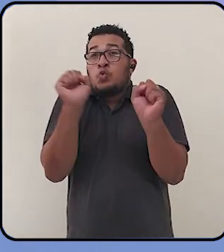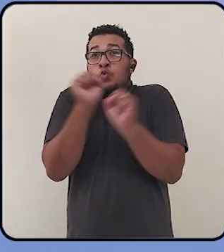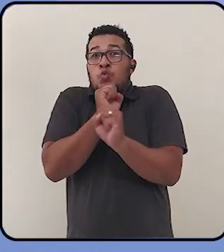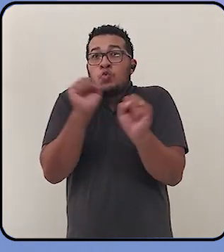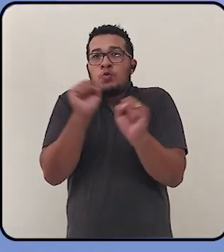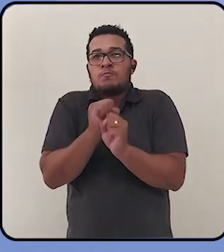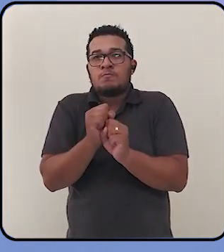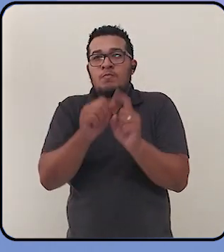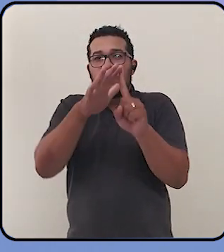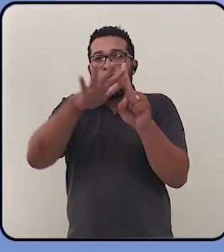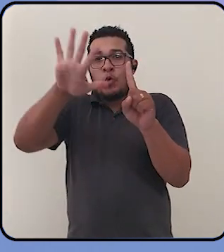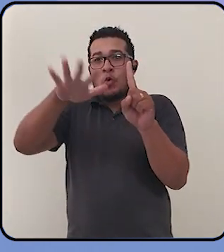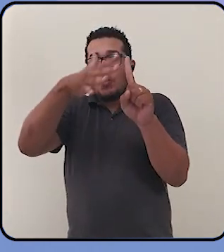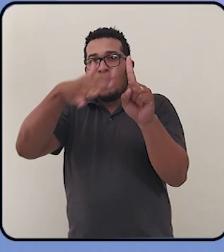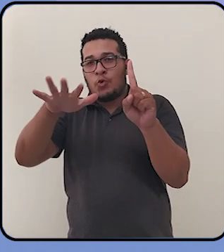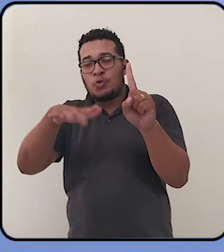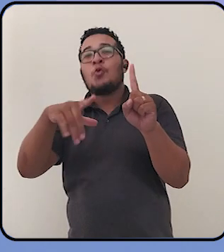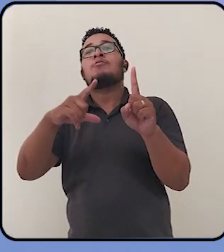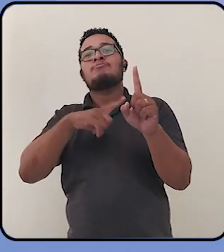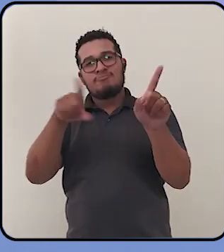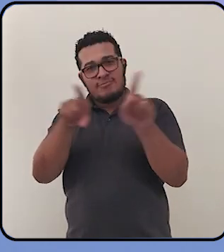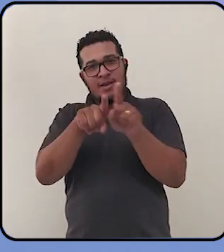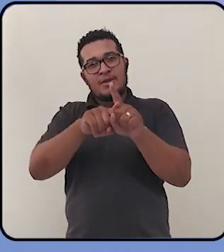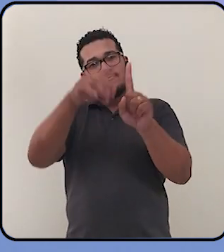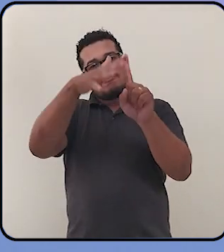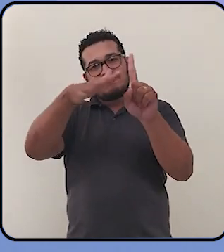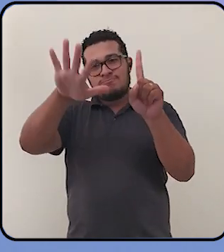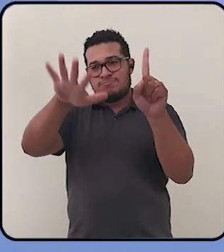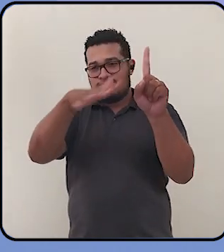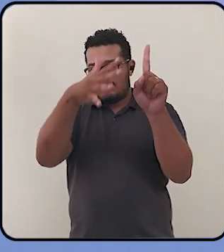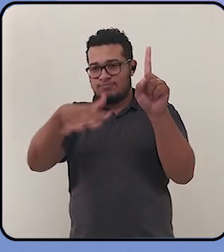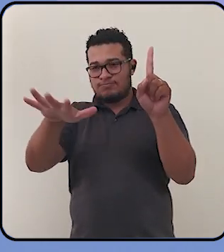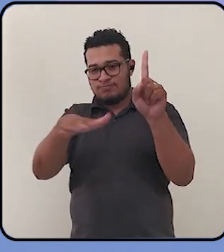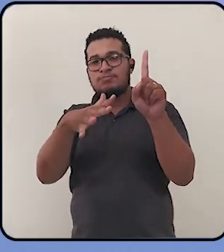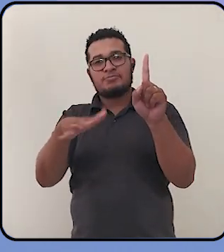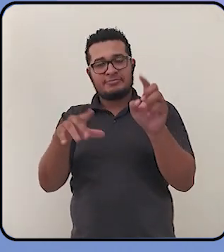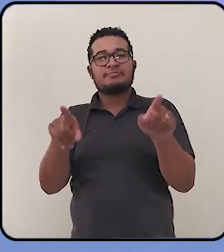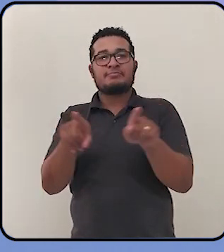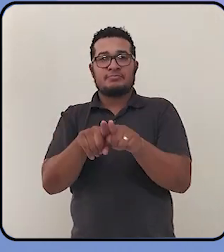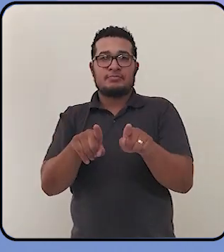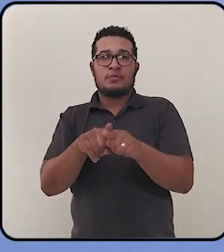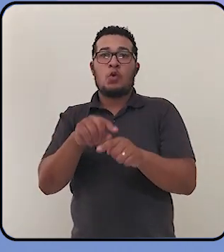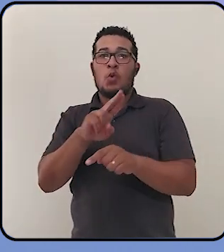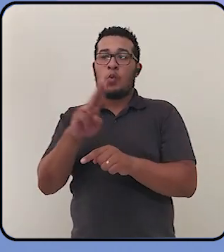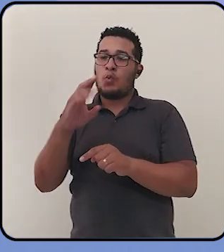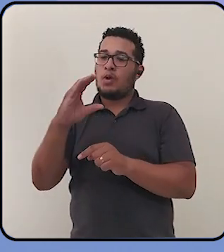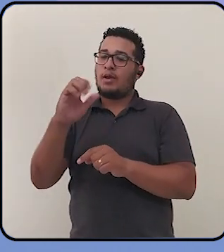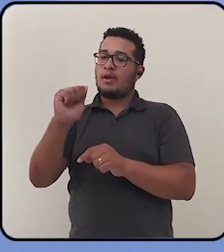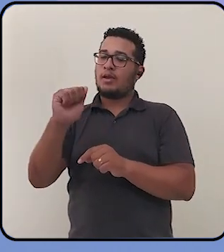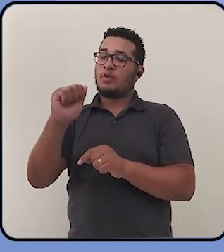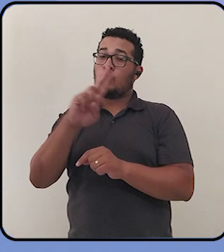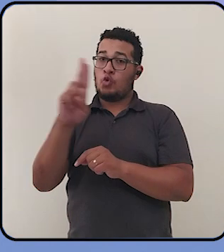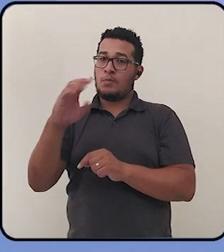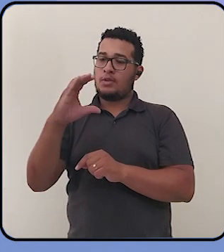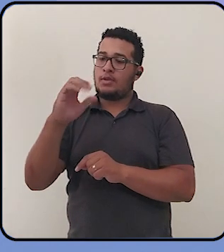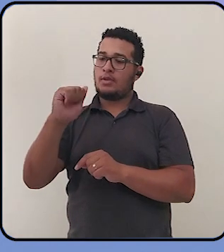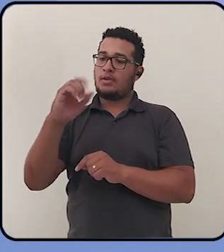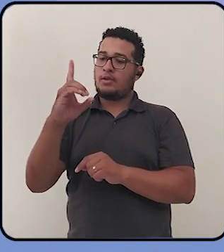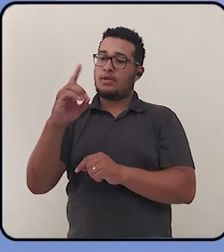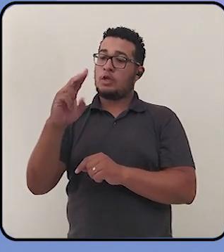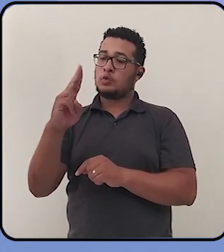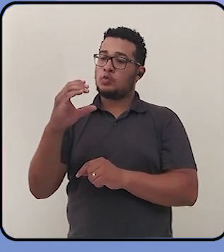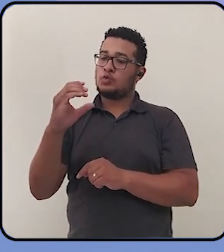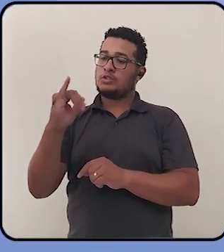outono marcado pelo cair das folhas, o que a gente chama de folhas caducas ou caducifolhas,